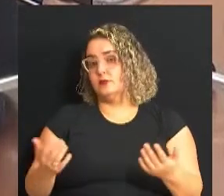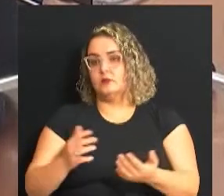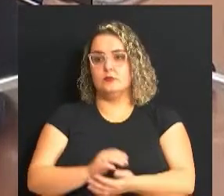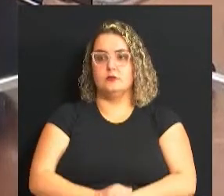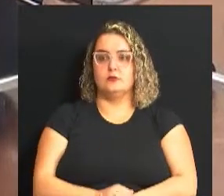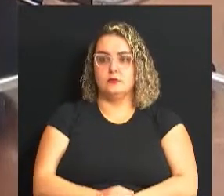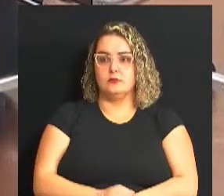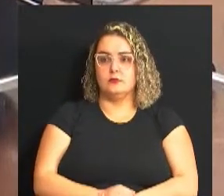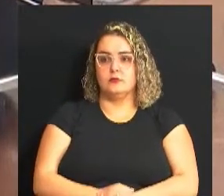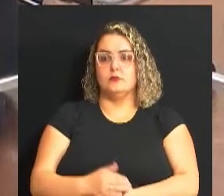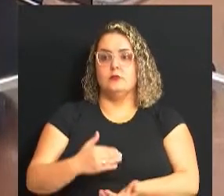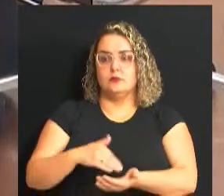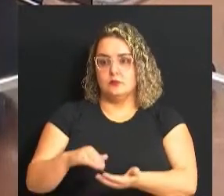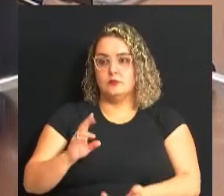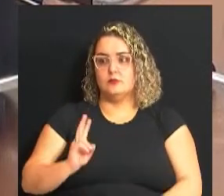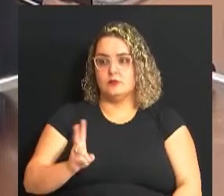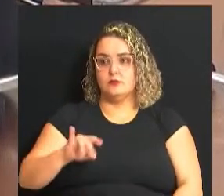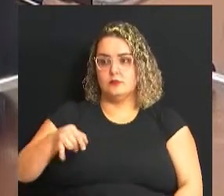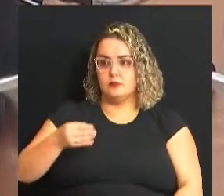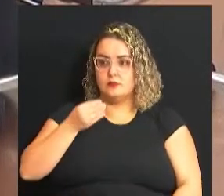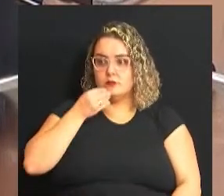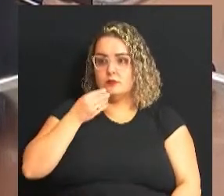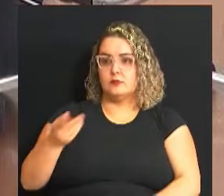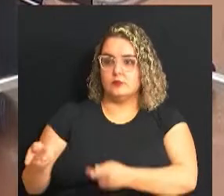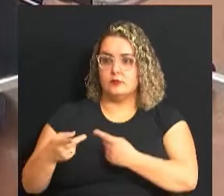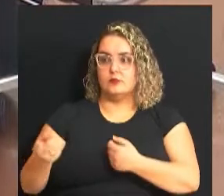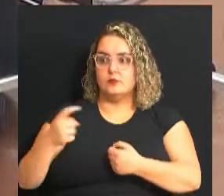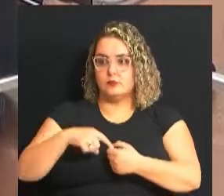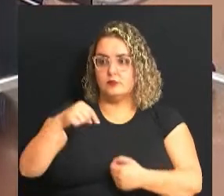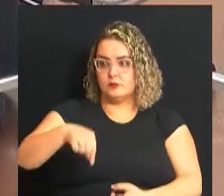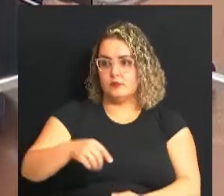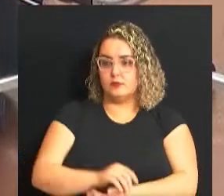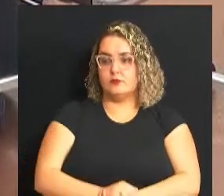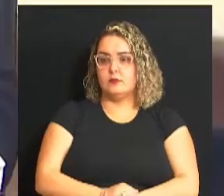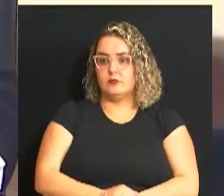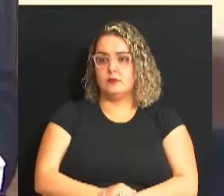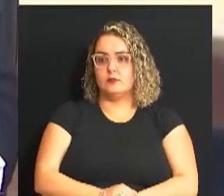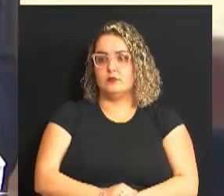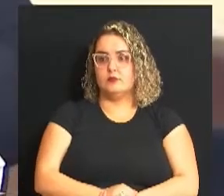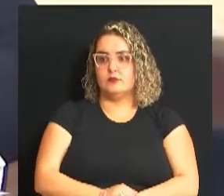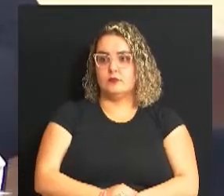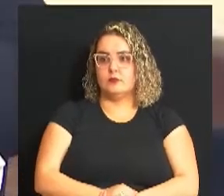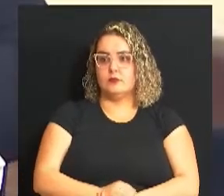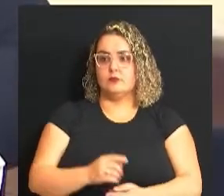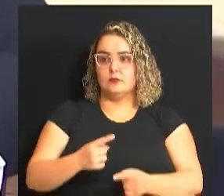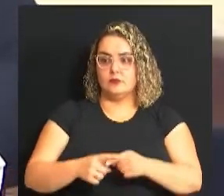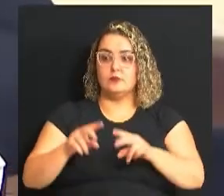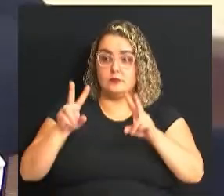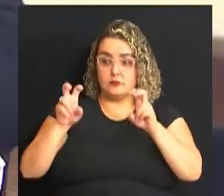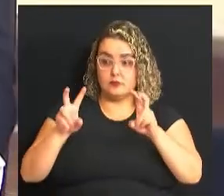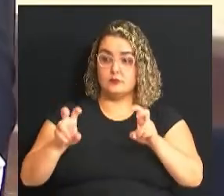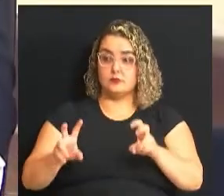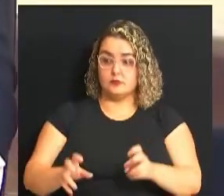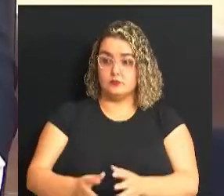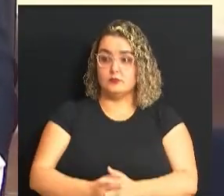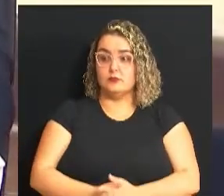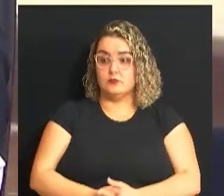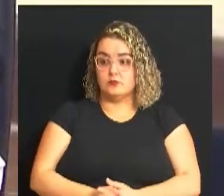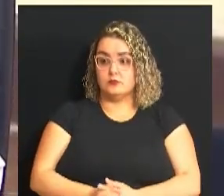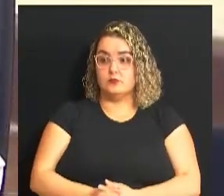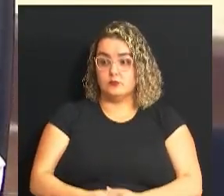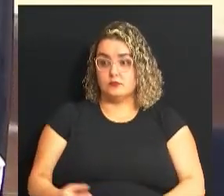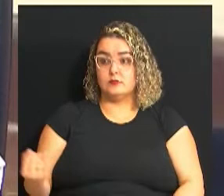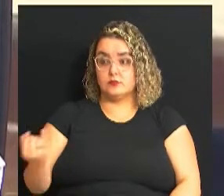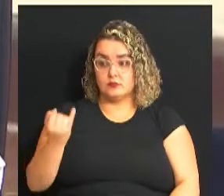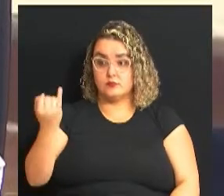Secretário, a gente sempre aproveita a sua vinda aqui, porque esse é um tema muito, muito importante